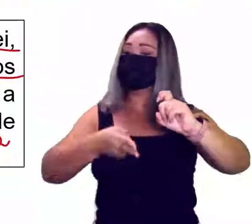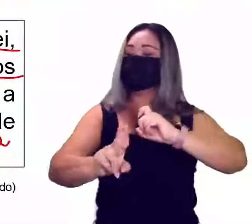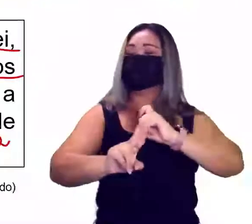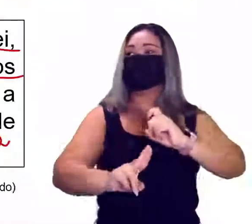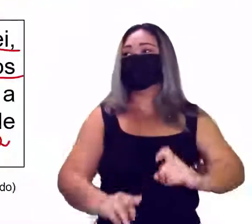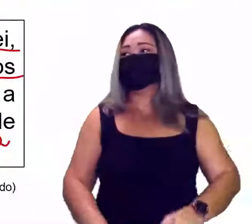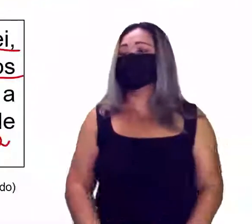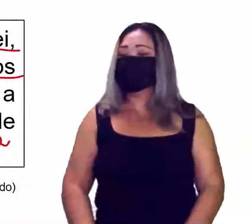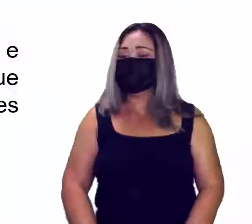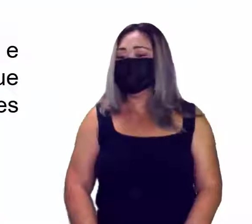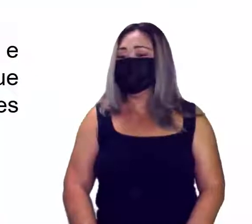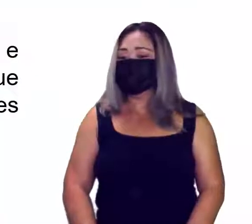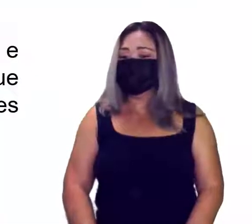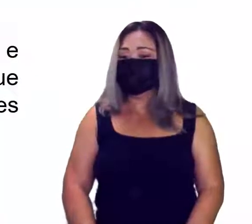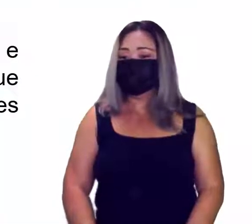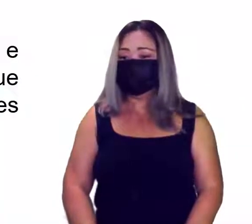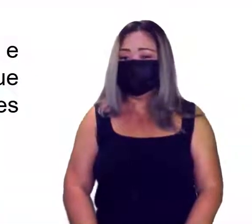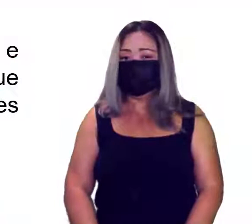aí.